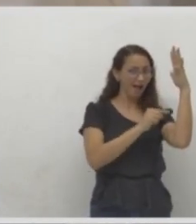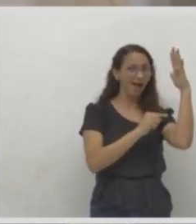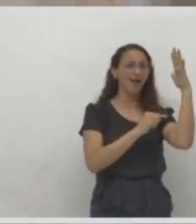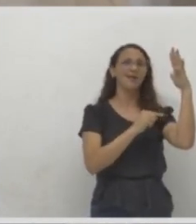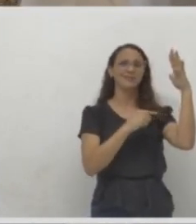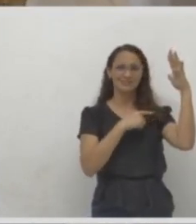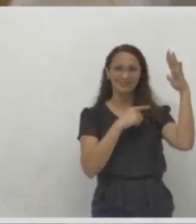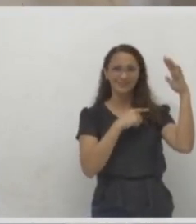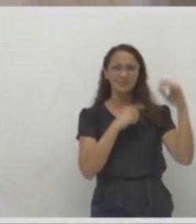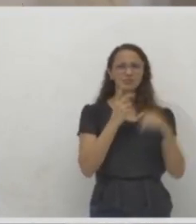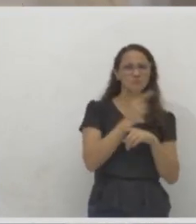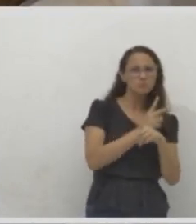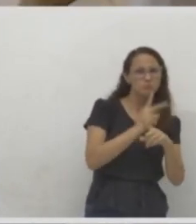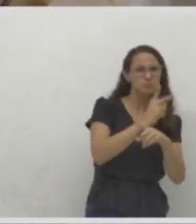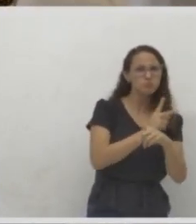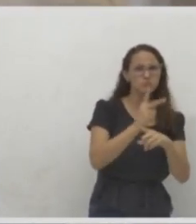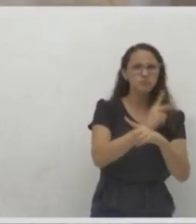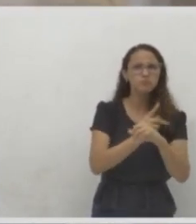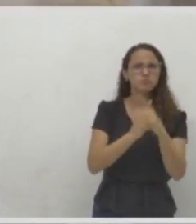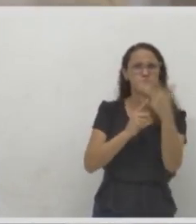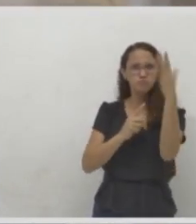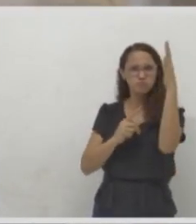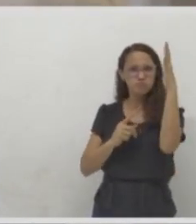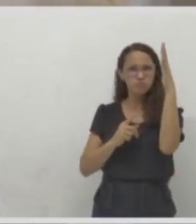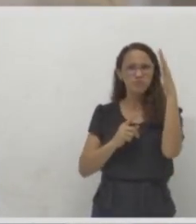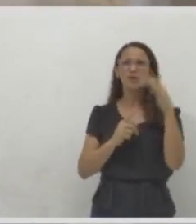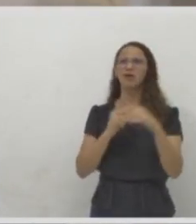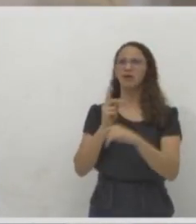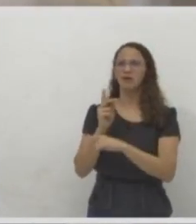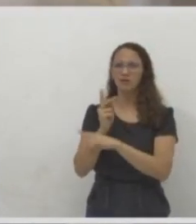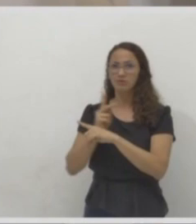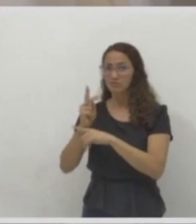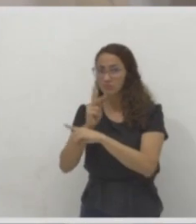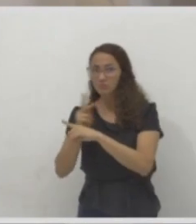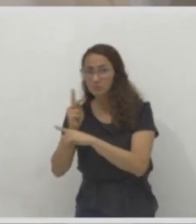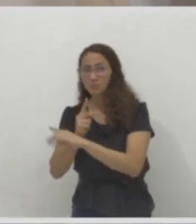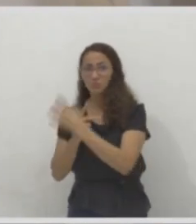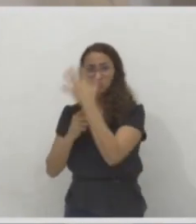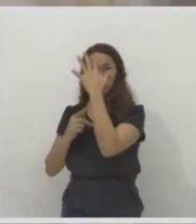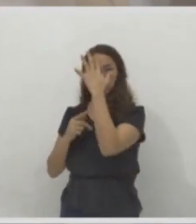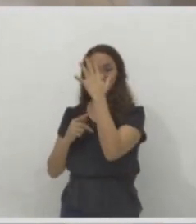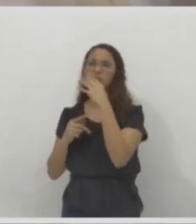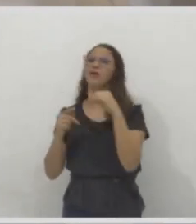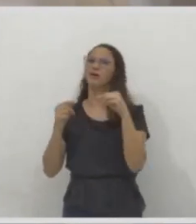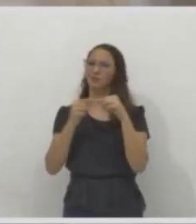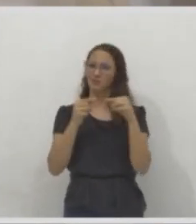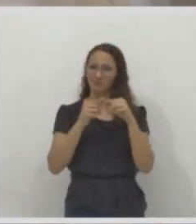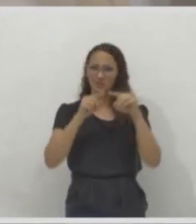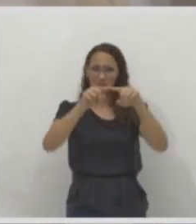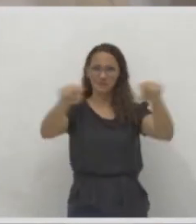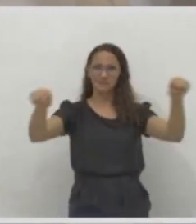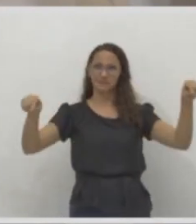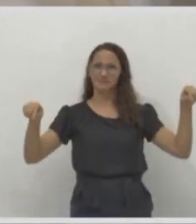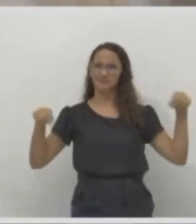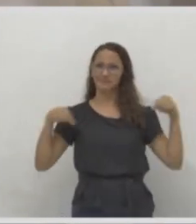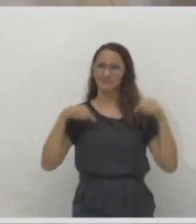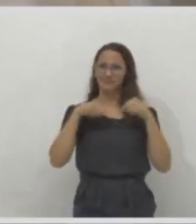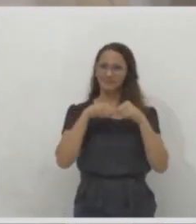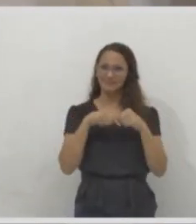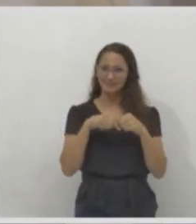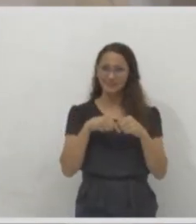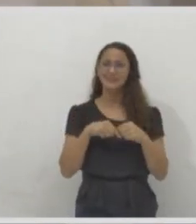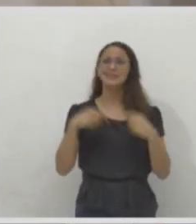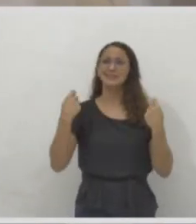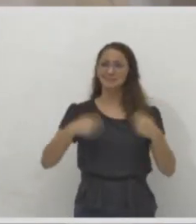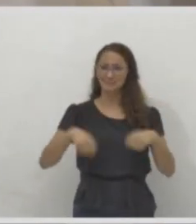no conjunto desses 15 quilômetros, todas as seringueiras formariam um seringal. Então, para você ter o látex, você teria que vir